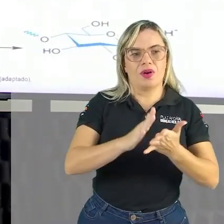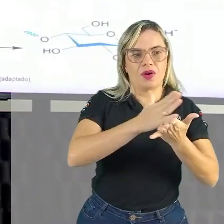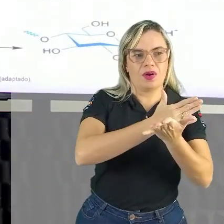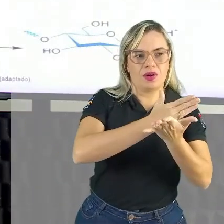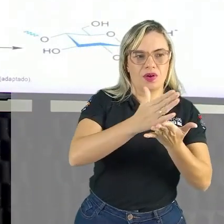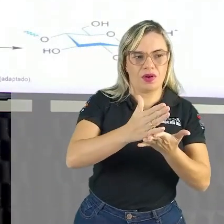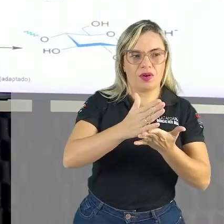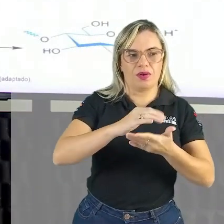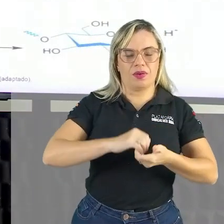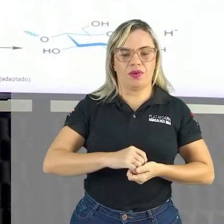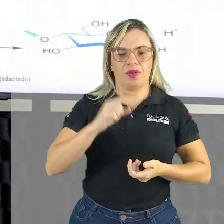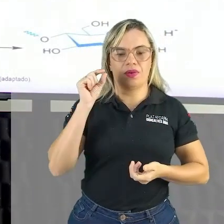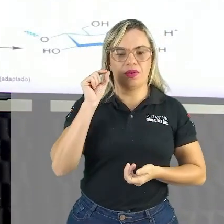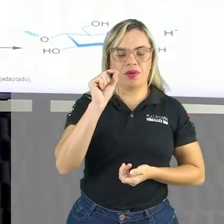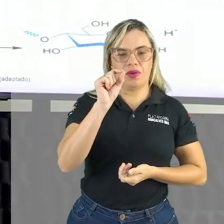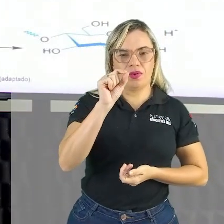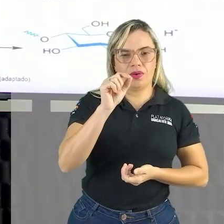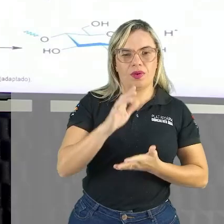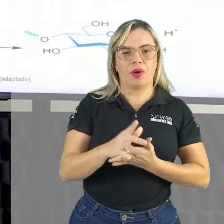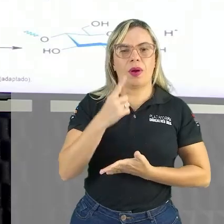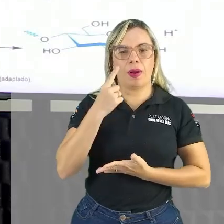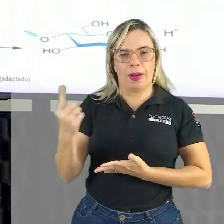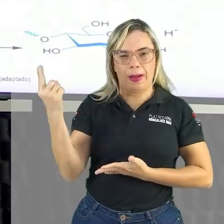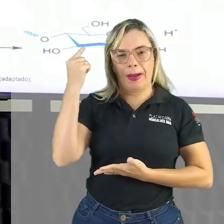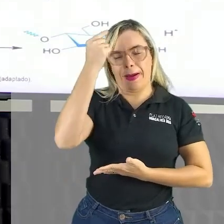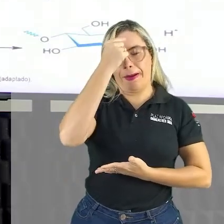começo, tá vendo? Está aqui no começo.